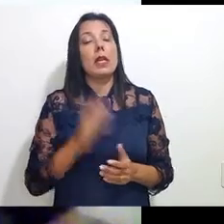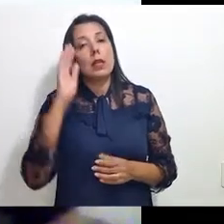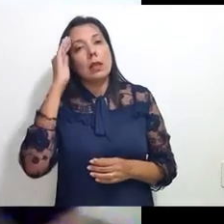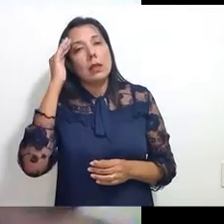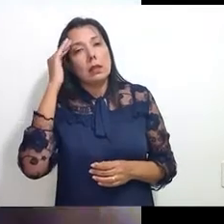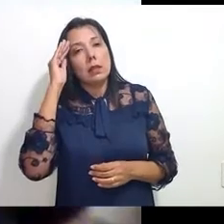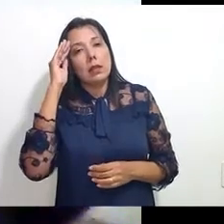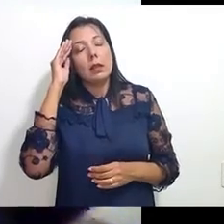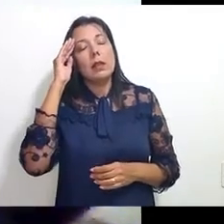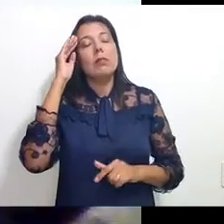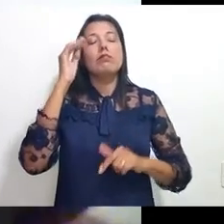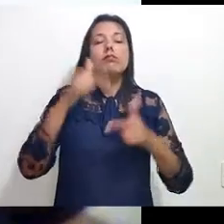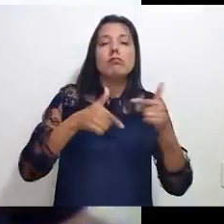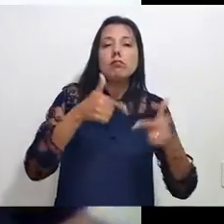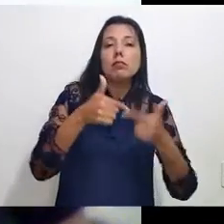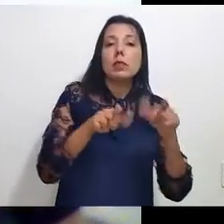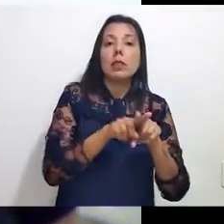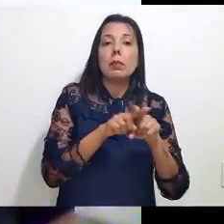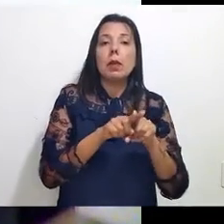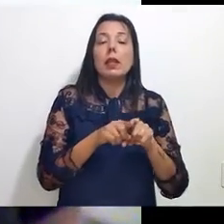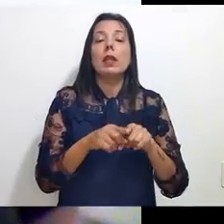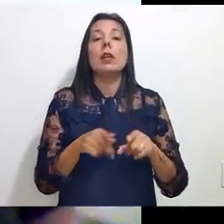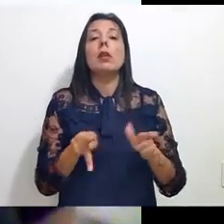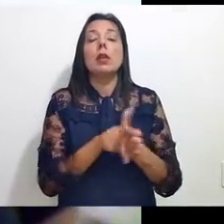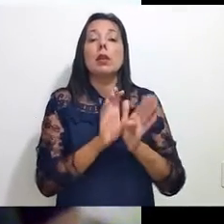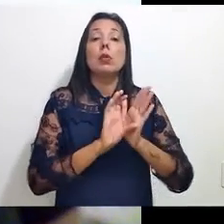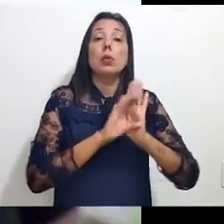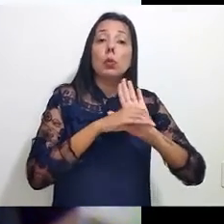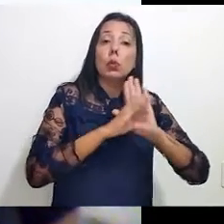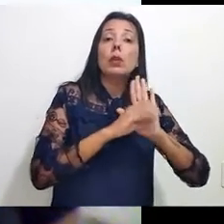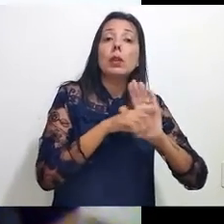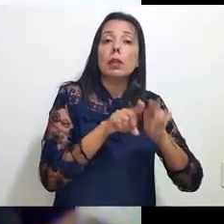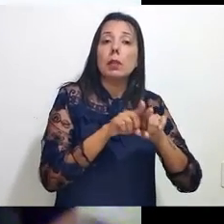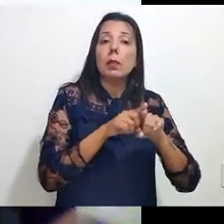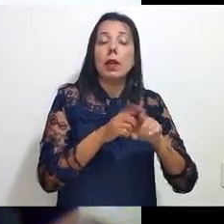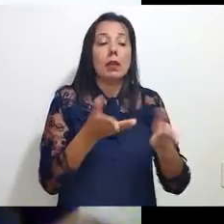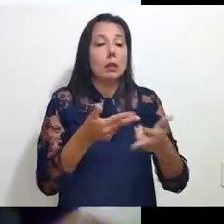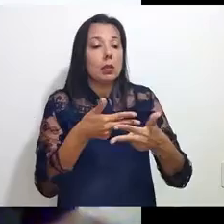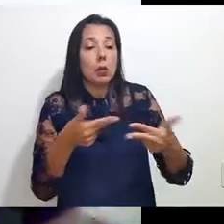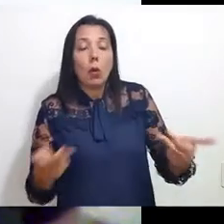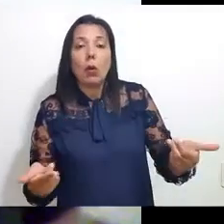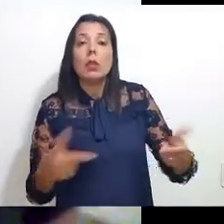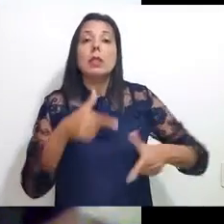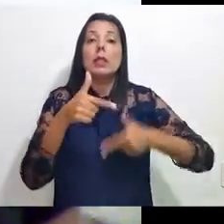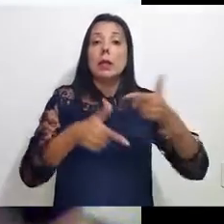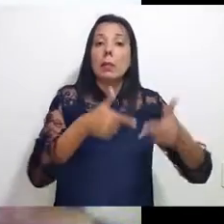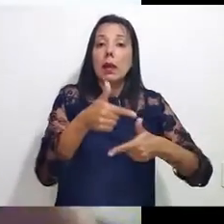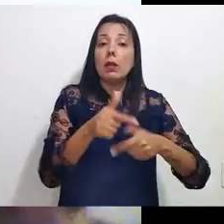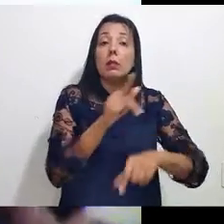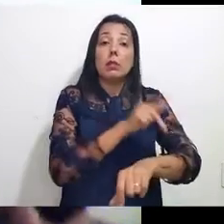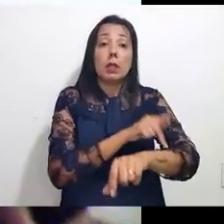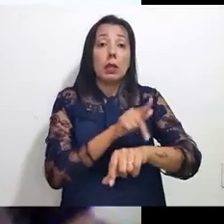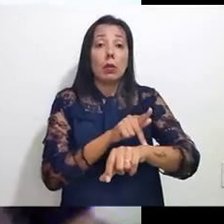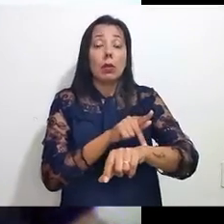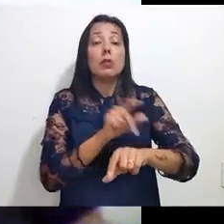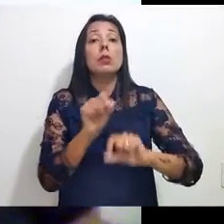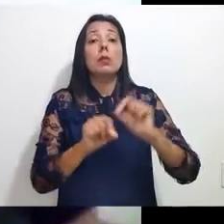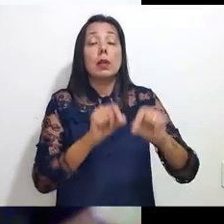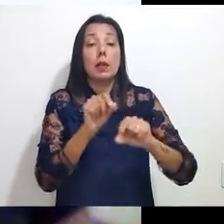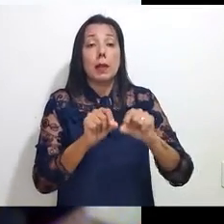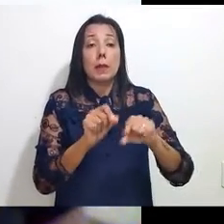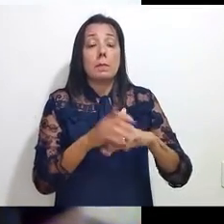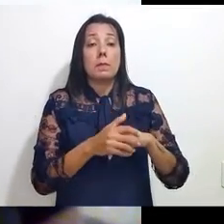os professores, com a equipe pedagógica da escola, né, eu acredito que faz com que a omissão